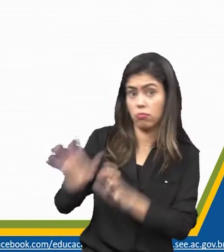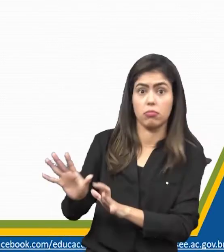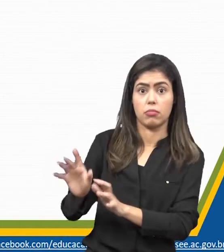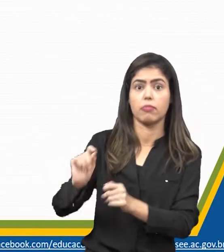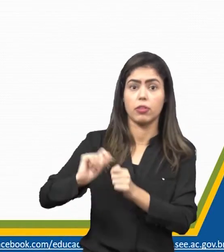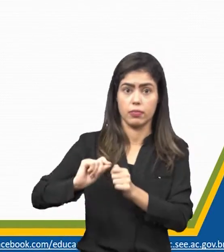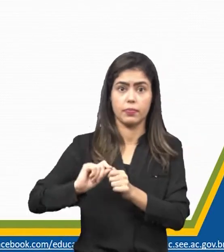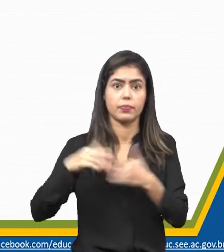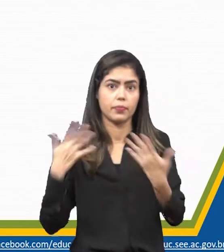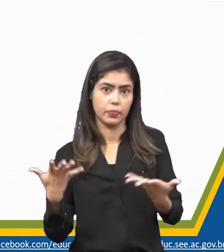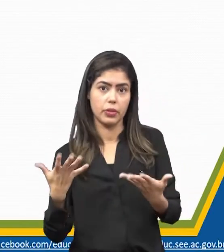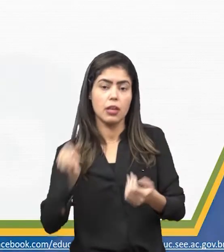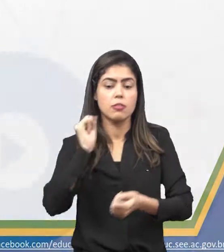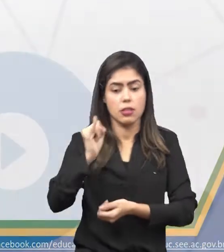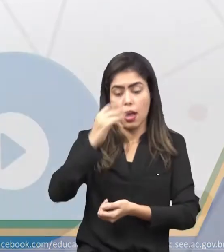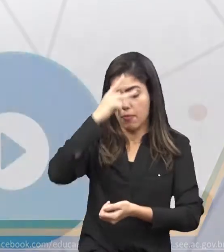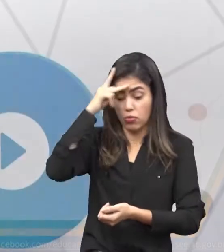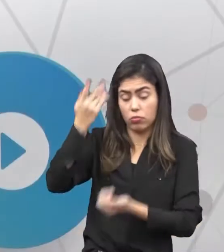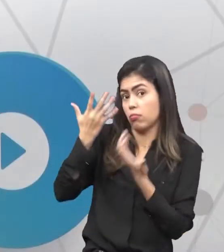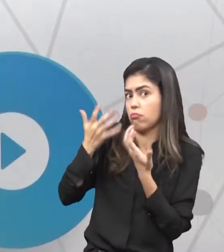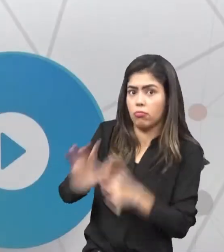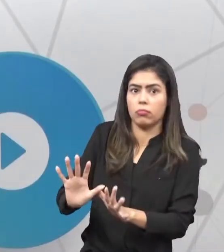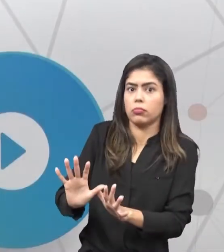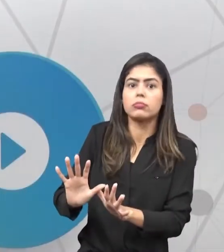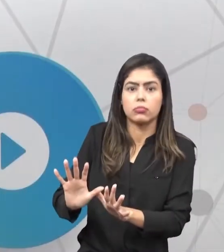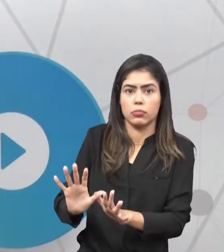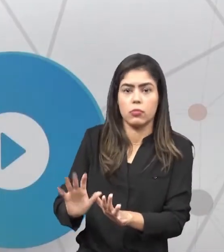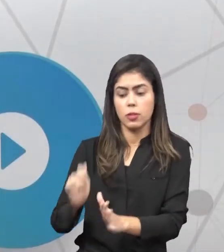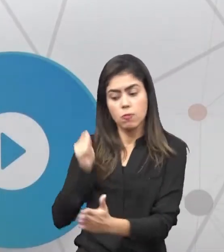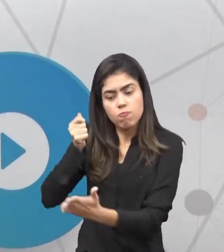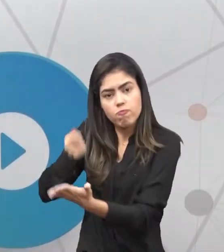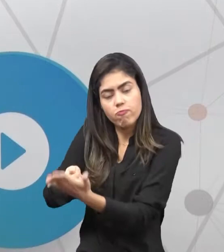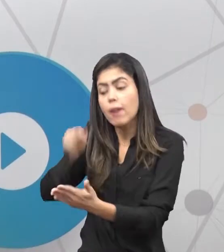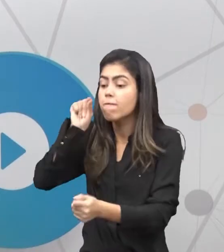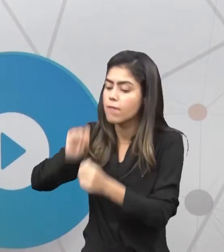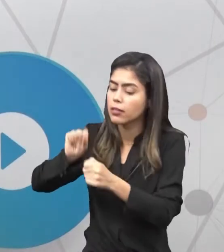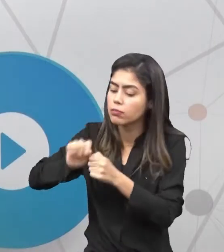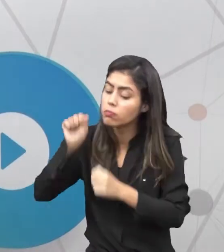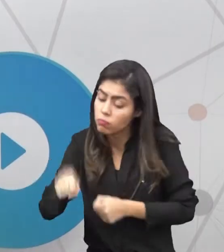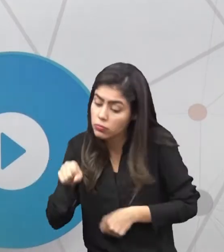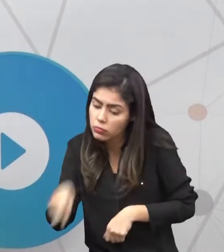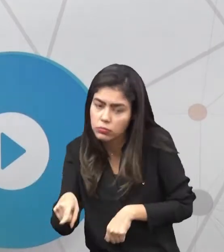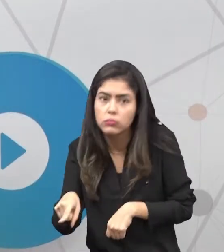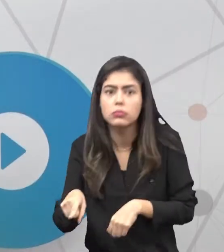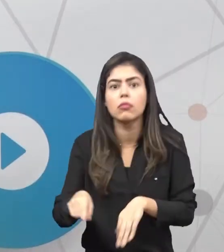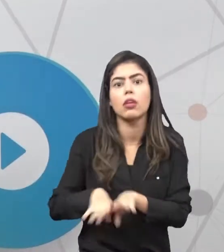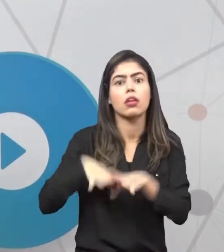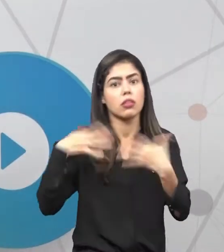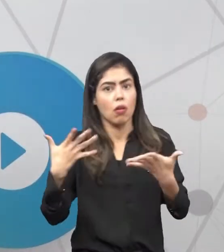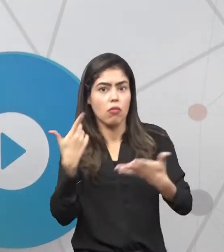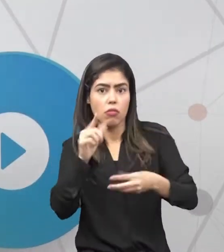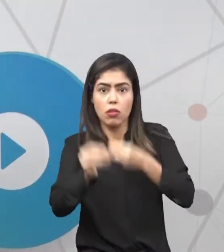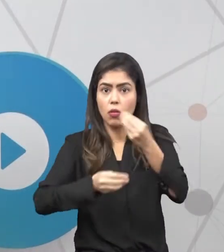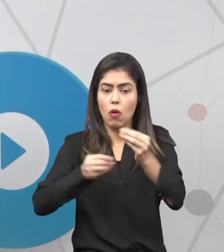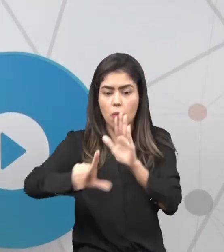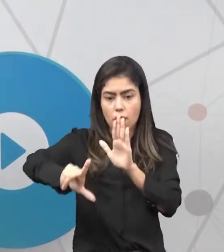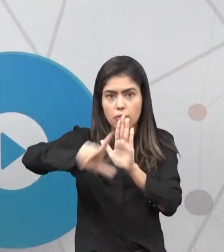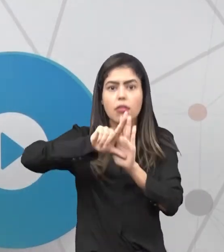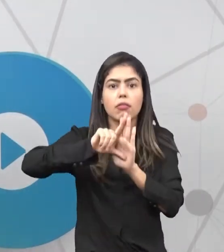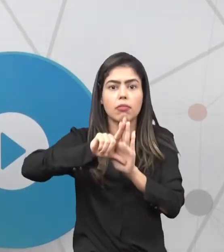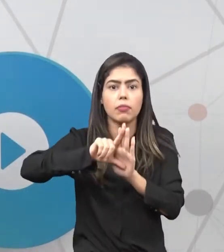fazer. Tá? Então, se a pessoa não quer fazer e eu obrigo ela a fazer de alguma forma, não existe nenhuma